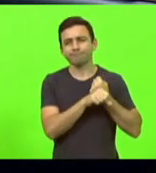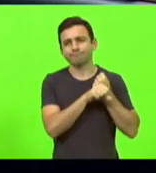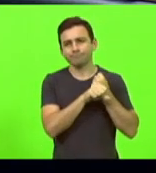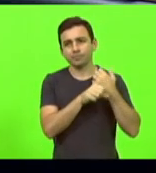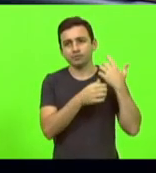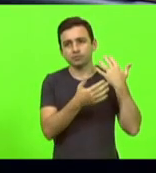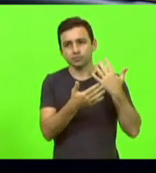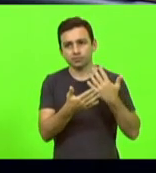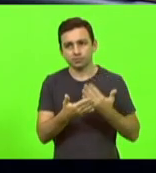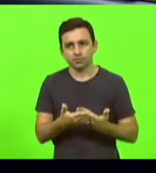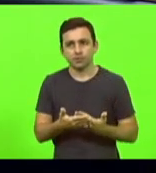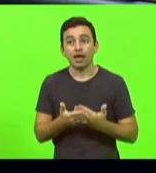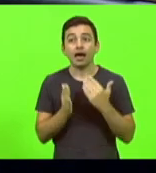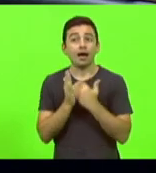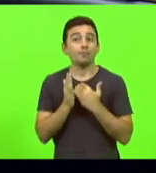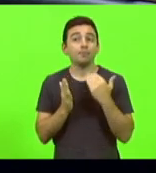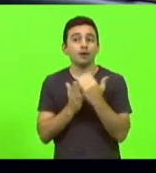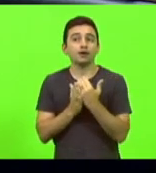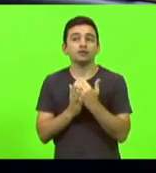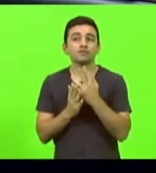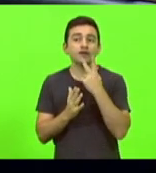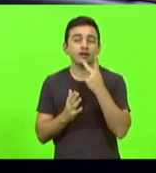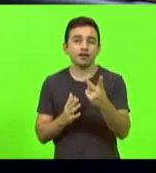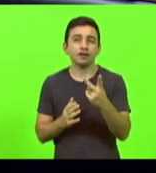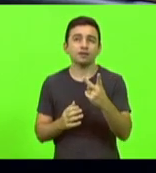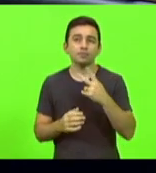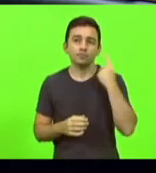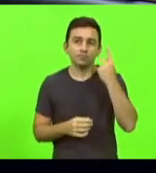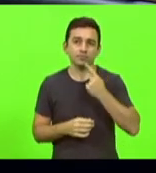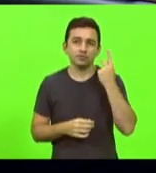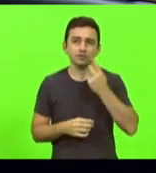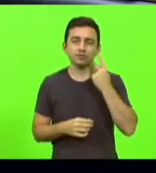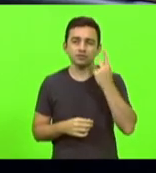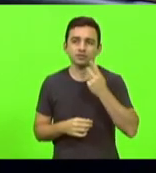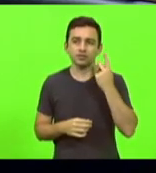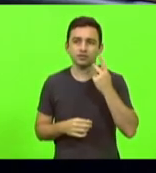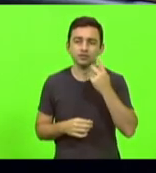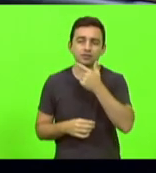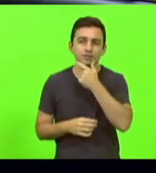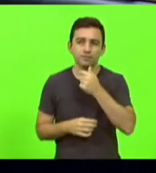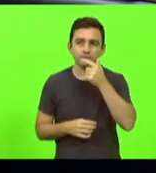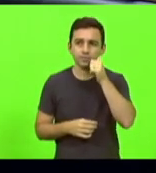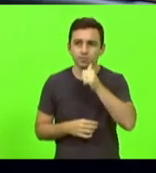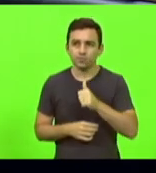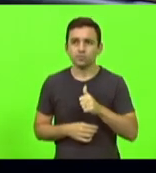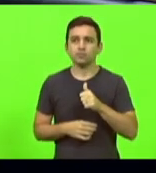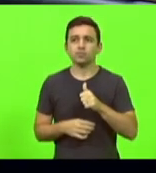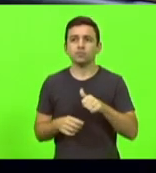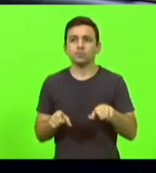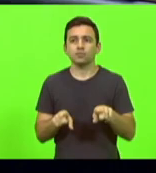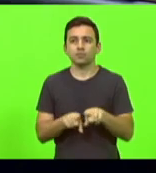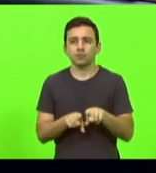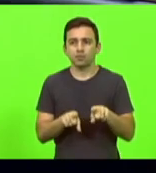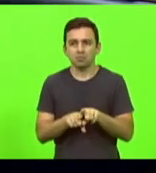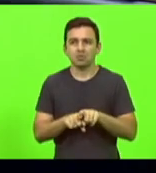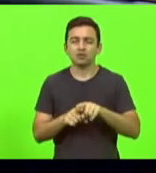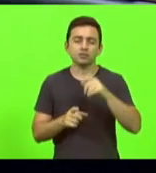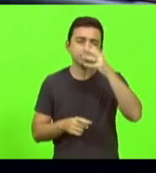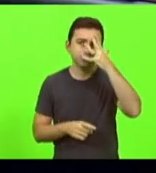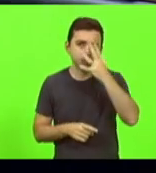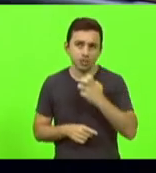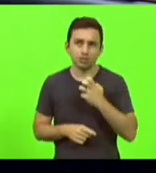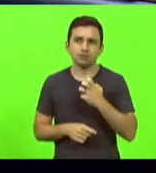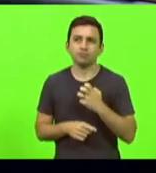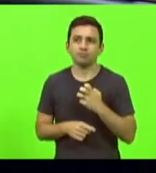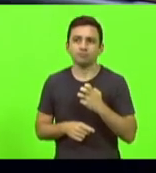e, acima de tudo, para dizer que a política se faz com mulheres e homens que atuam com seriedade,